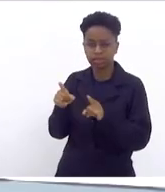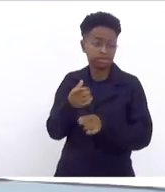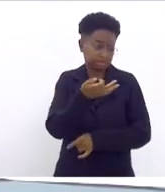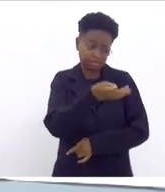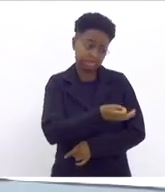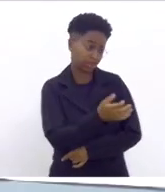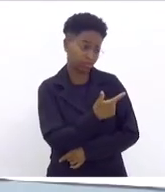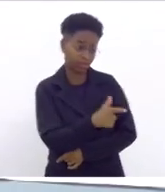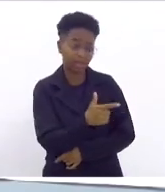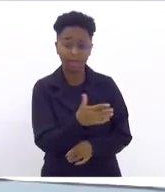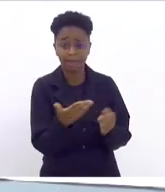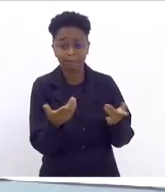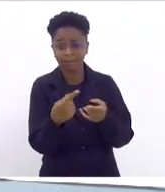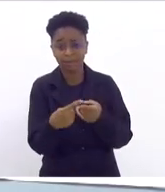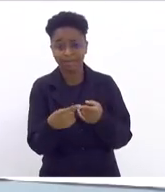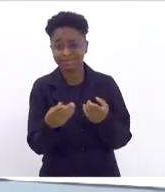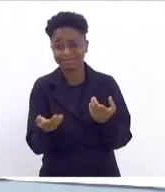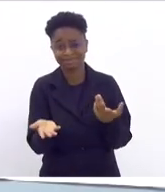né? Porque